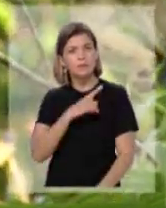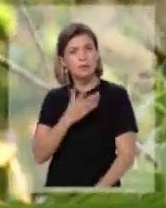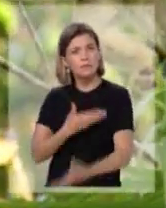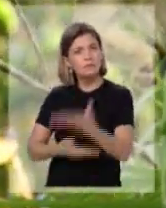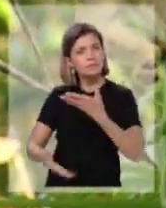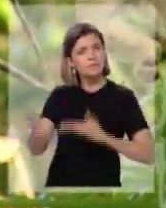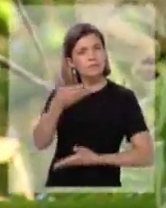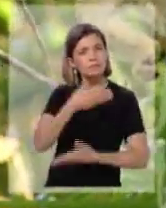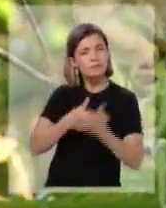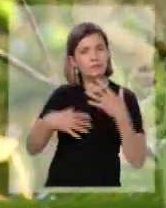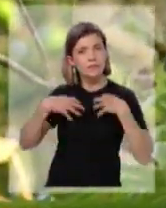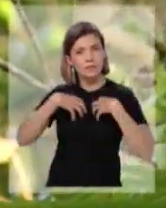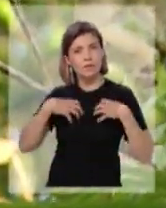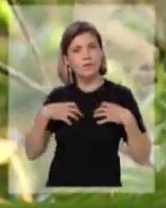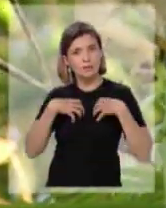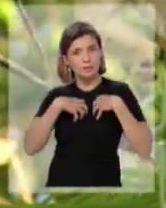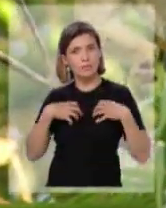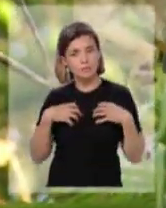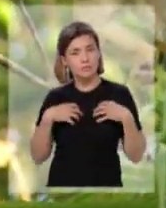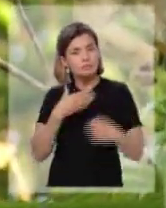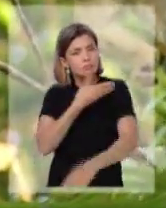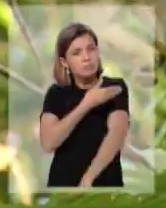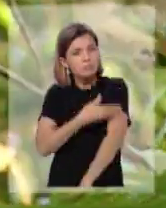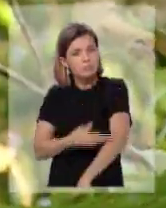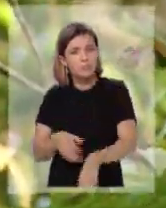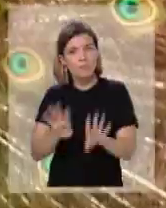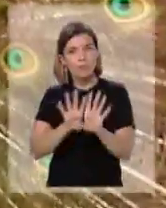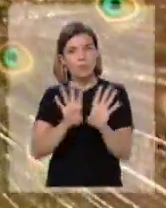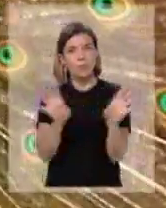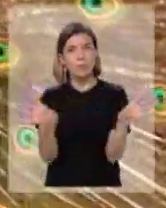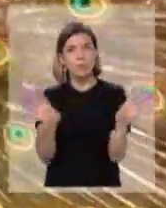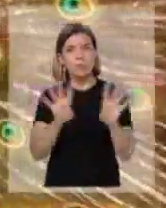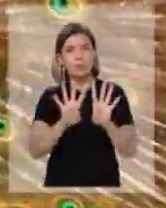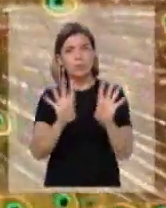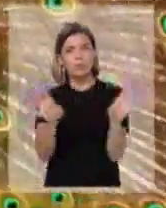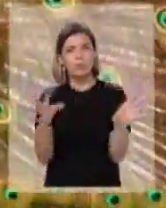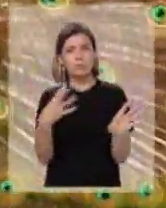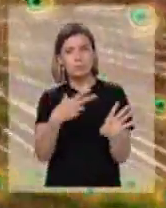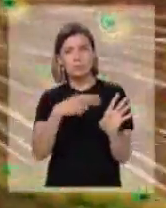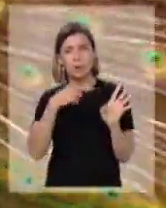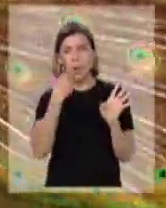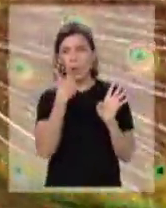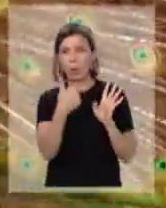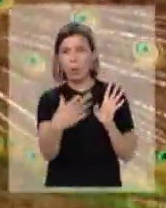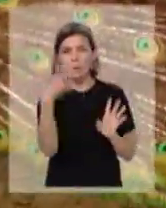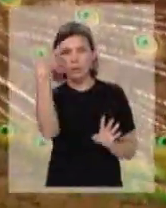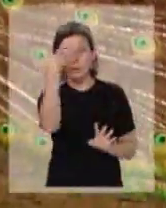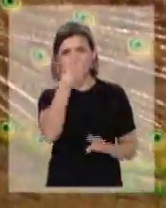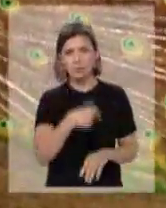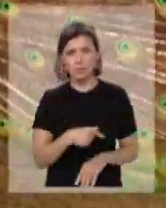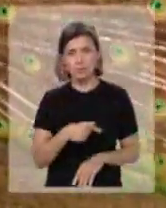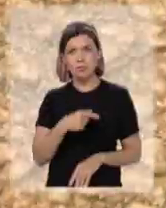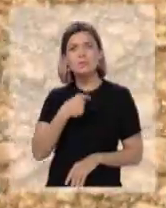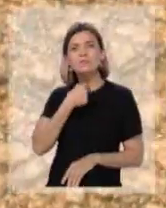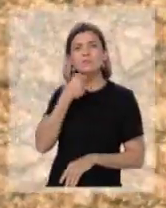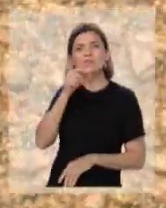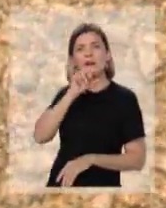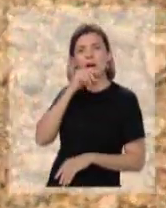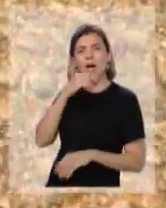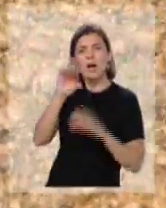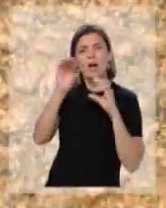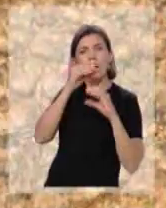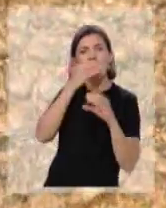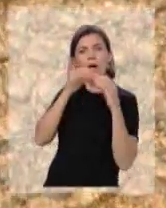As interações entre os animais também produzem adaptações. Você sabe qual a função da cauda do pavão? Do canto